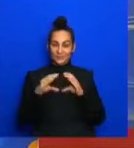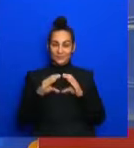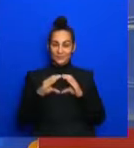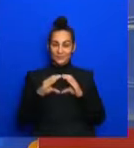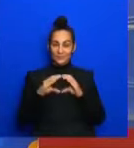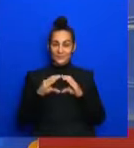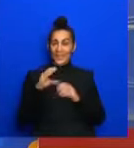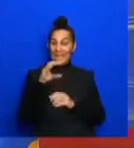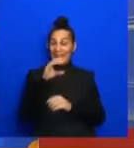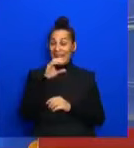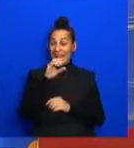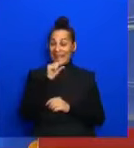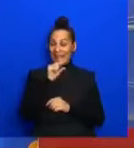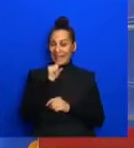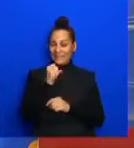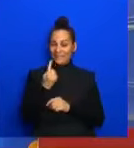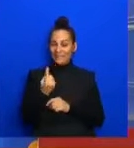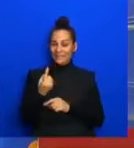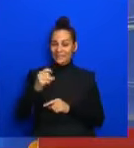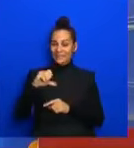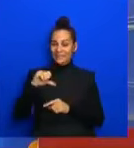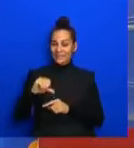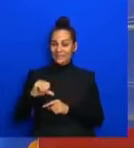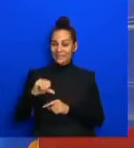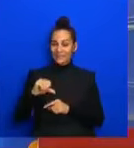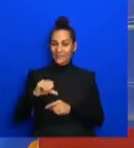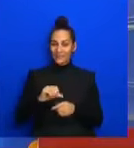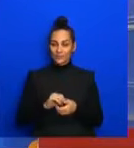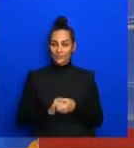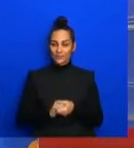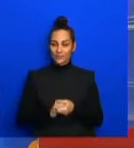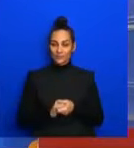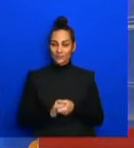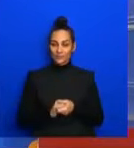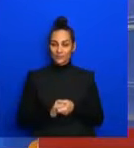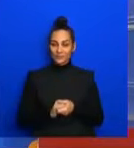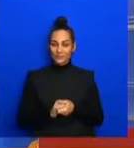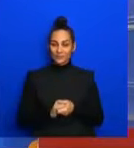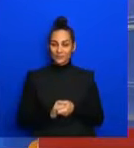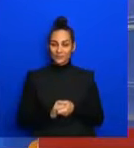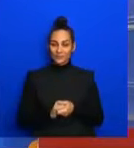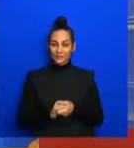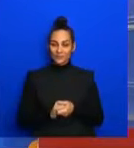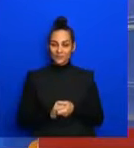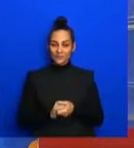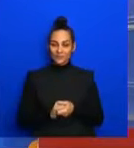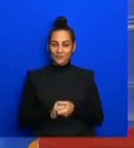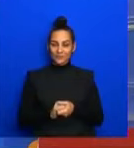Bola laranja, 19. Laranja, número 19.